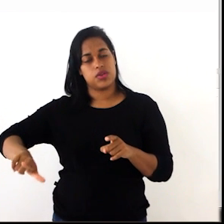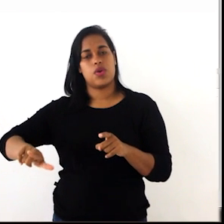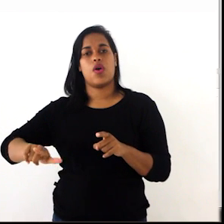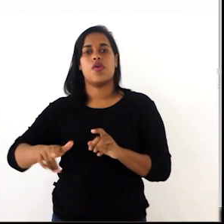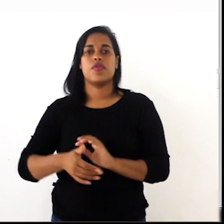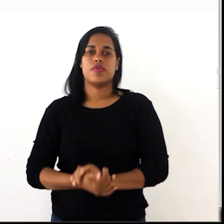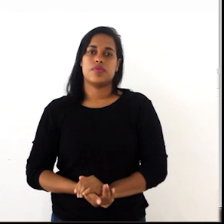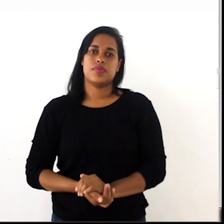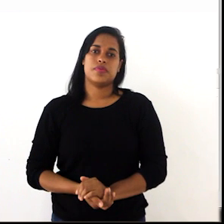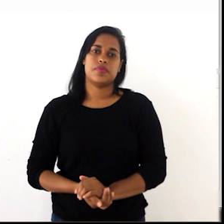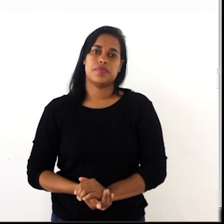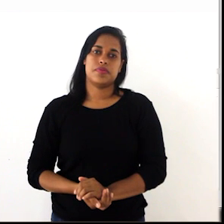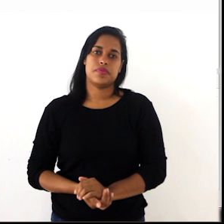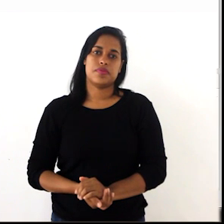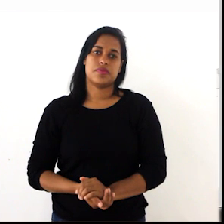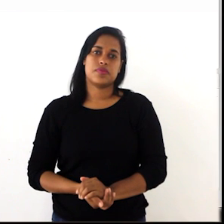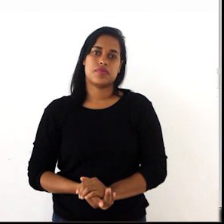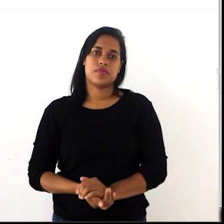passar